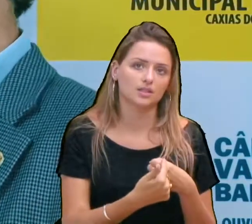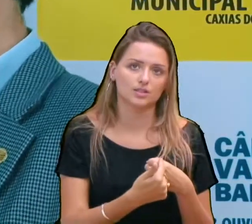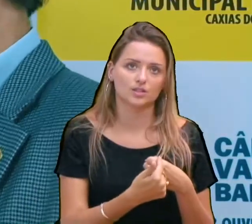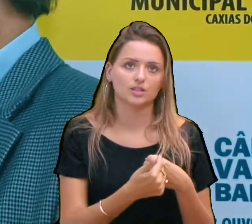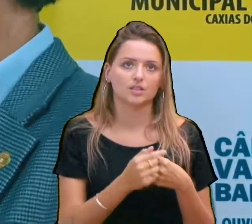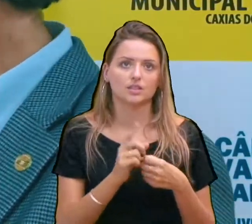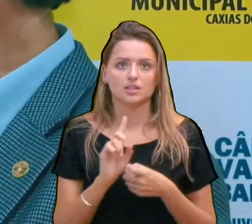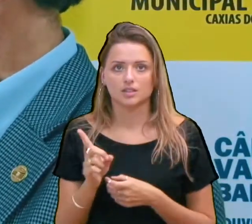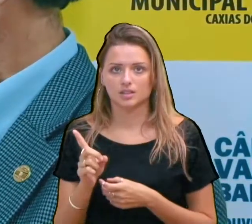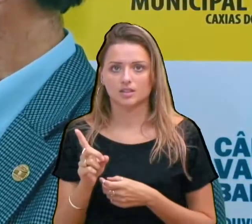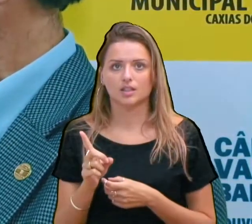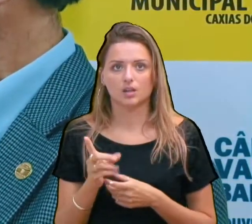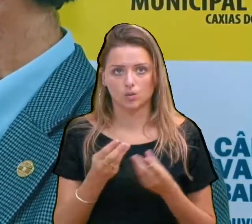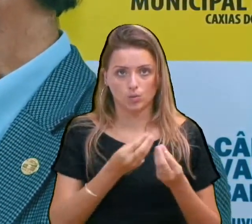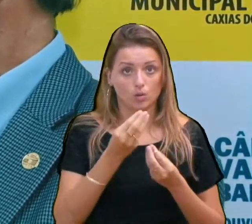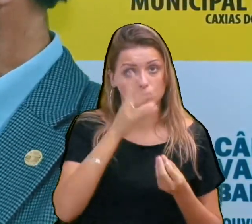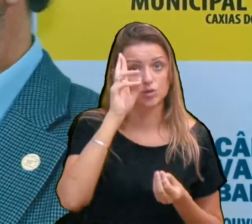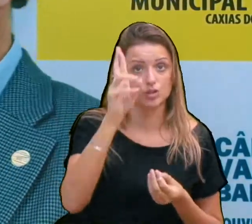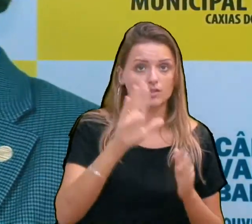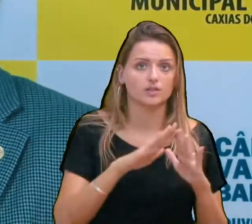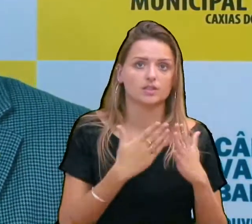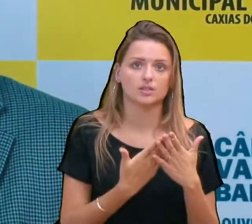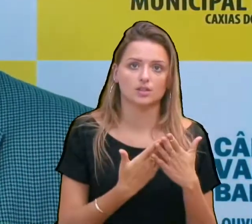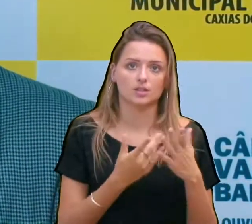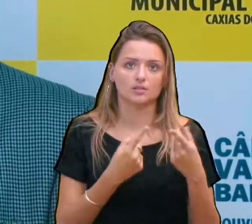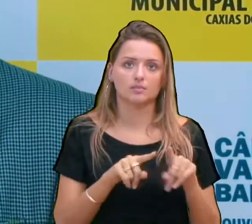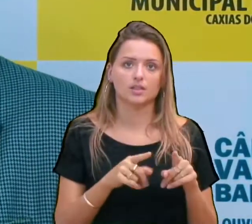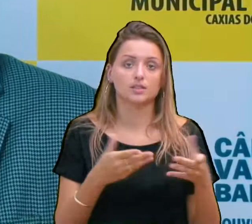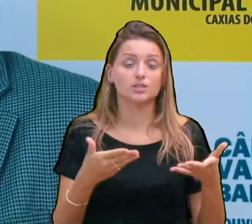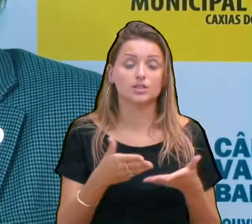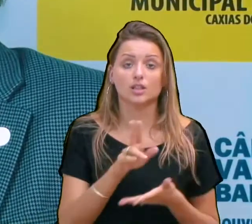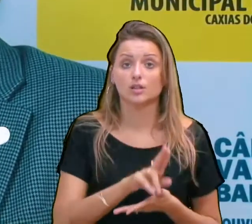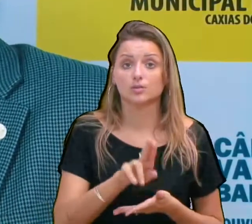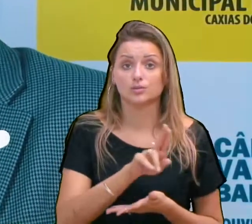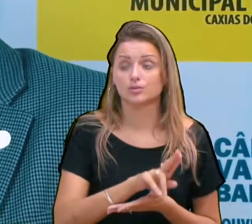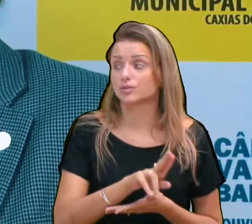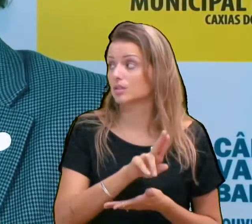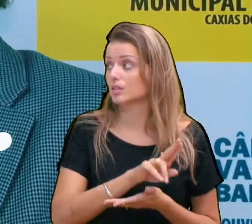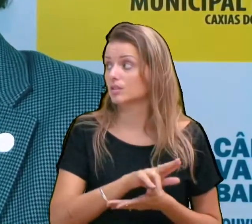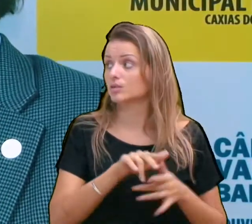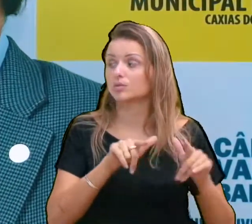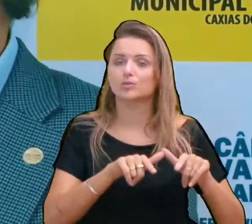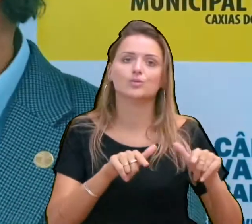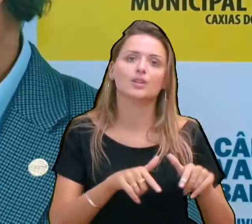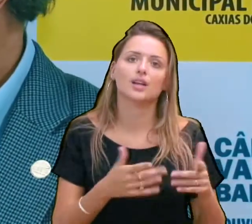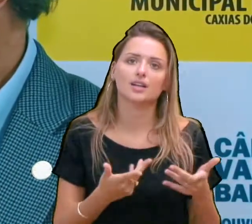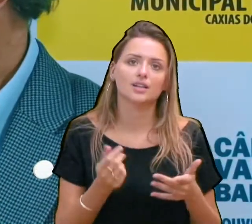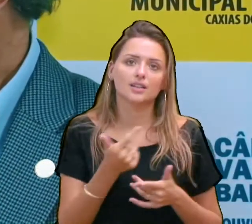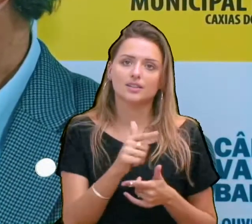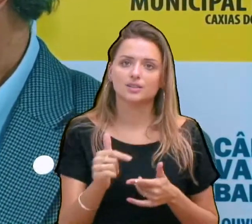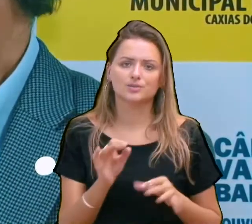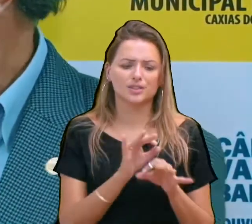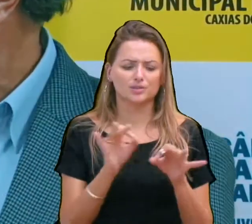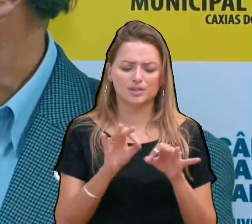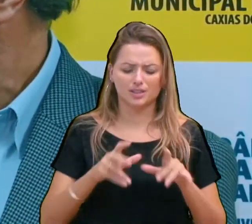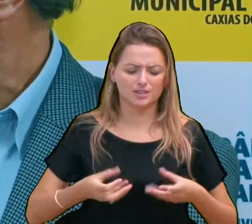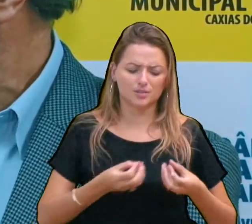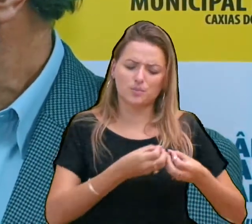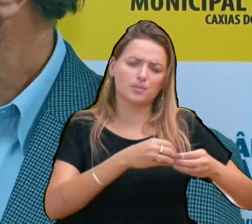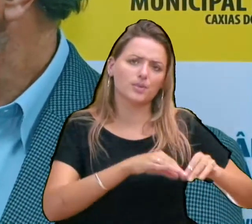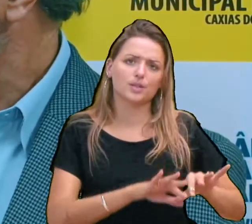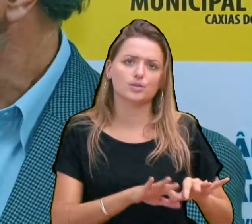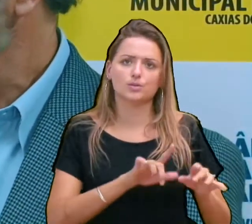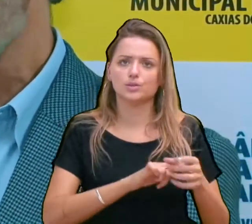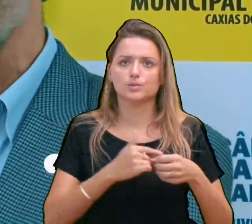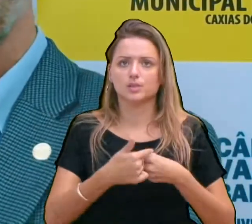não necessariamente uma diretora em escola municipal, mas ela está lá ocupando esta vaga, sem nenhum ônus para o